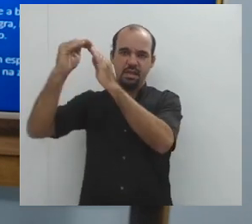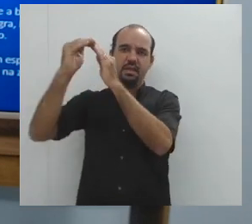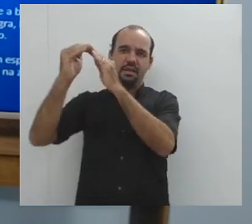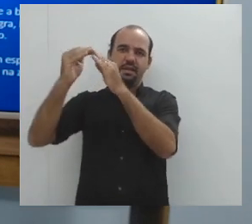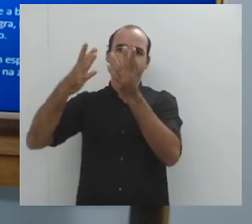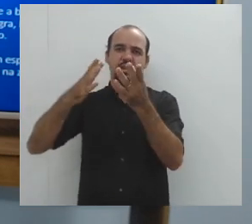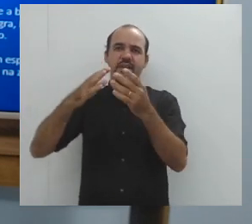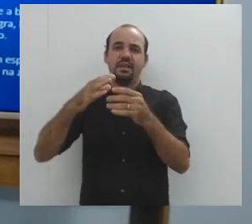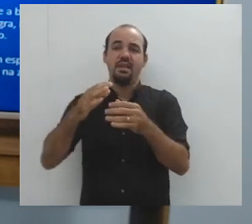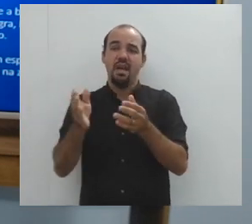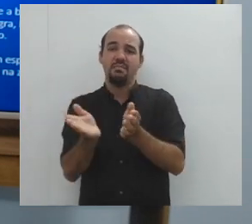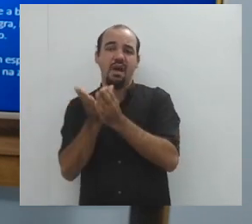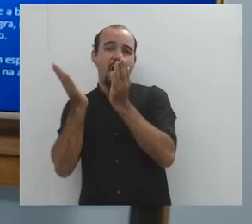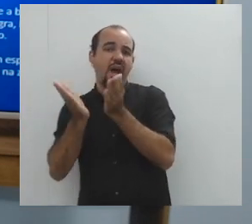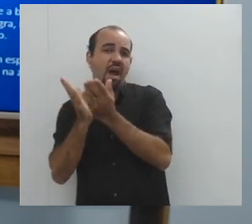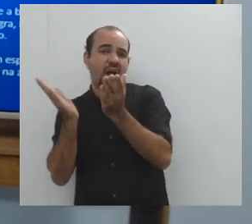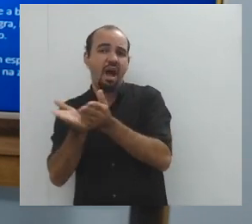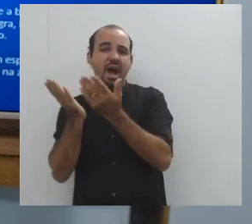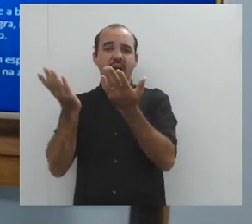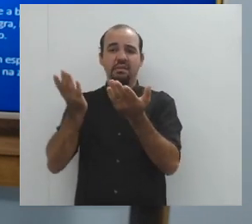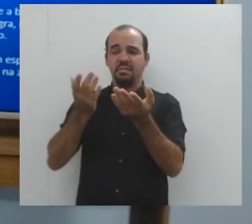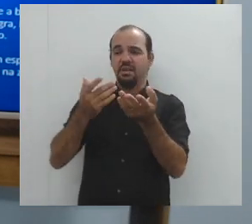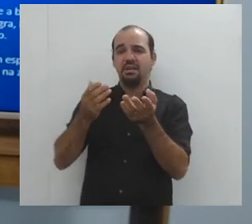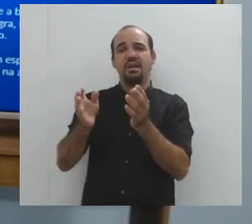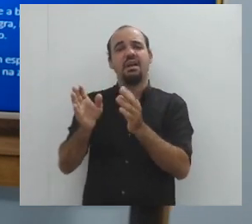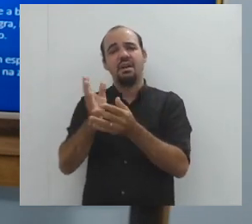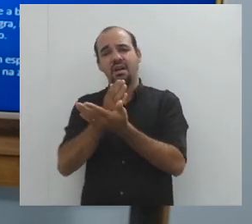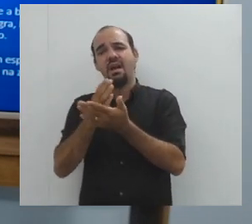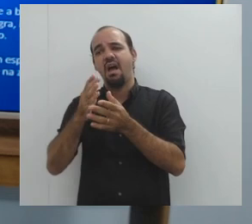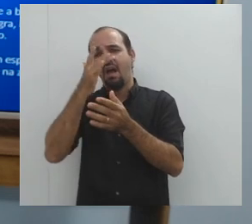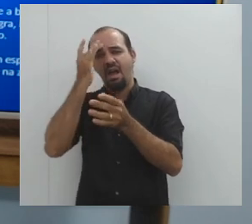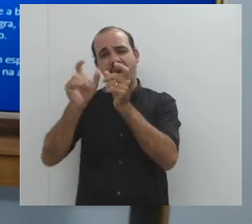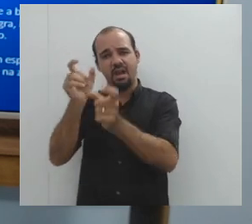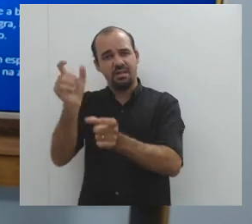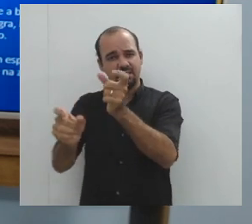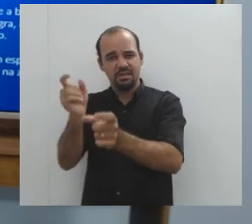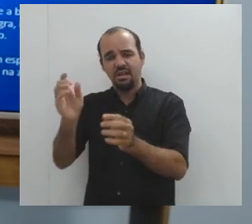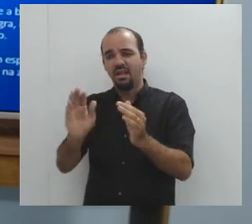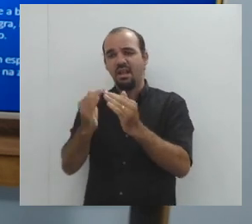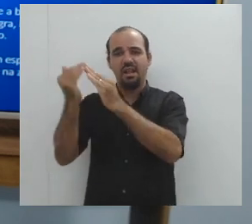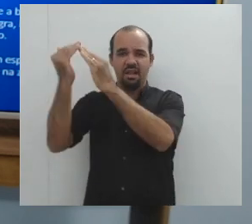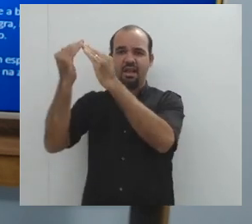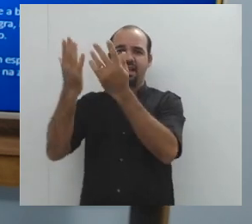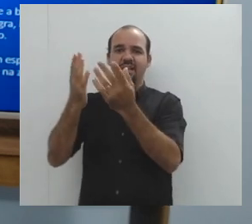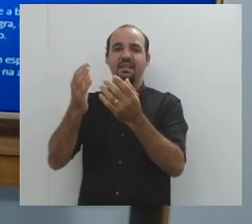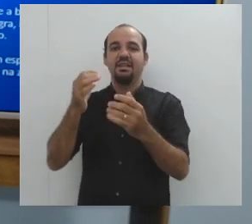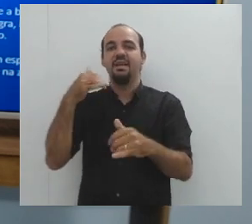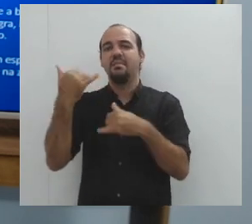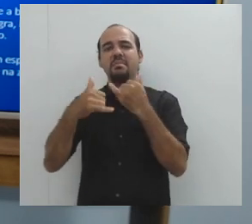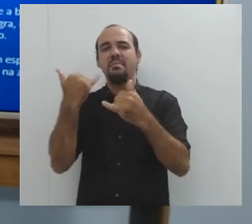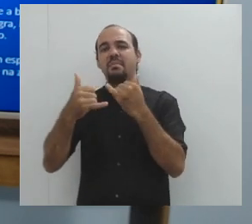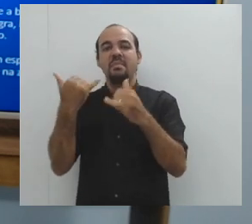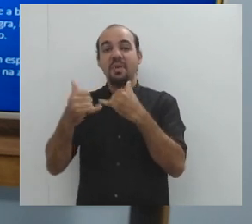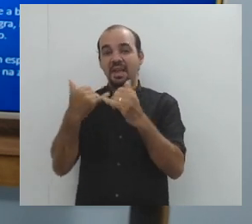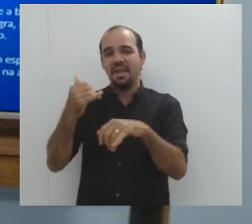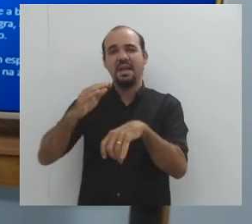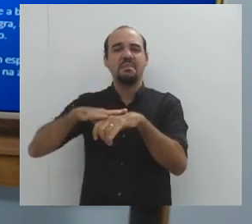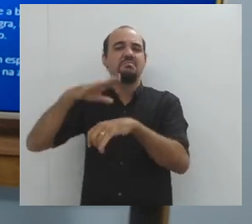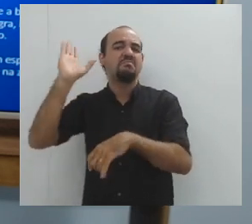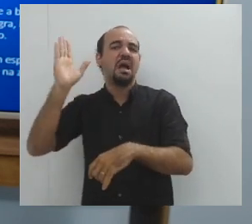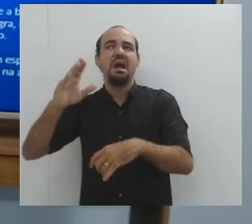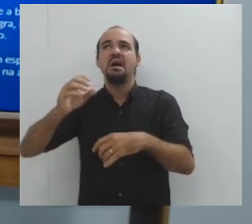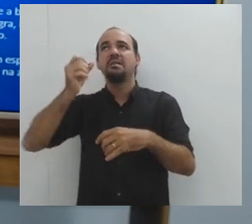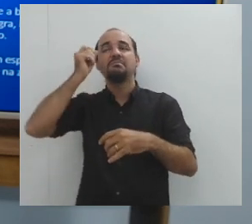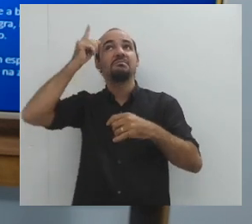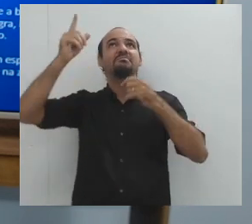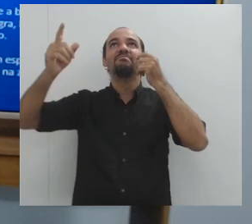questão de menos condição financeira, a garotada ela pode até ter mais espaço para inventar